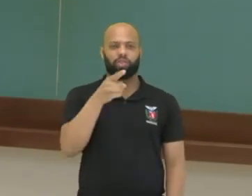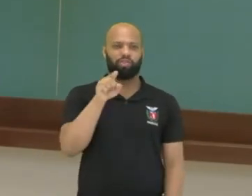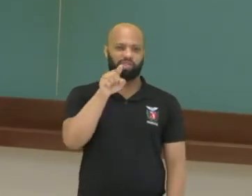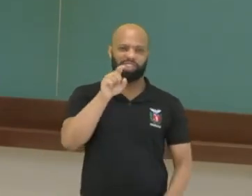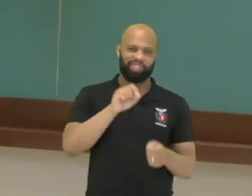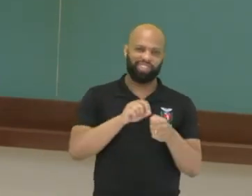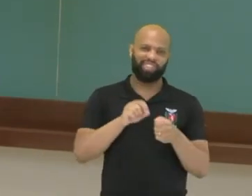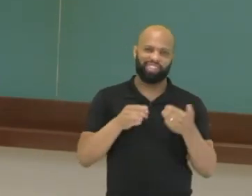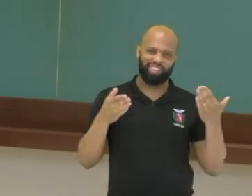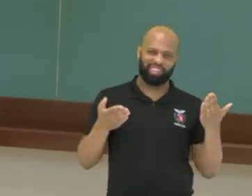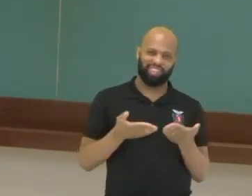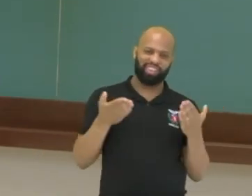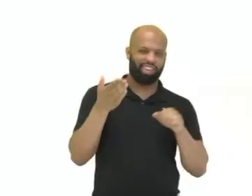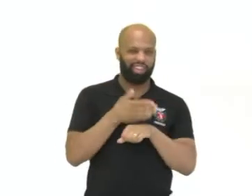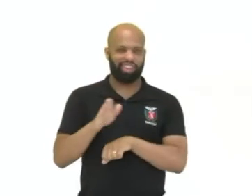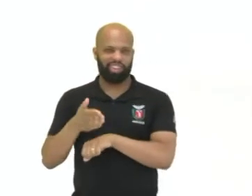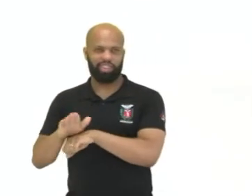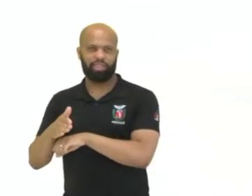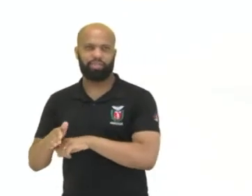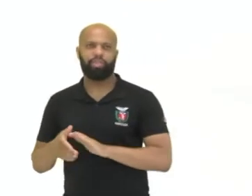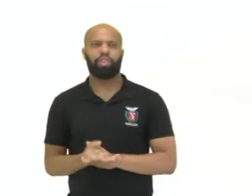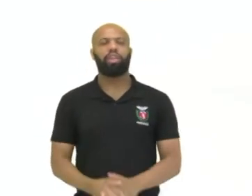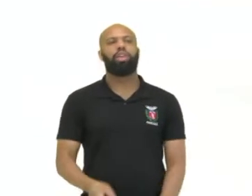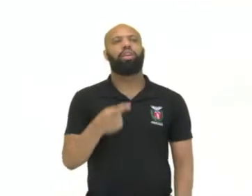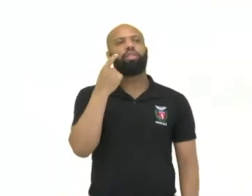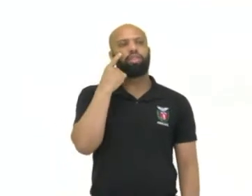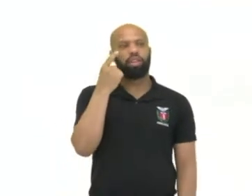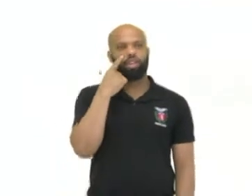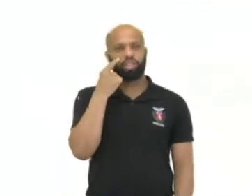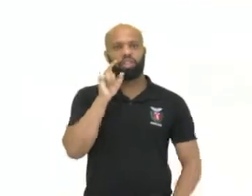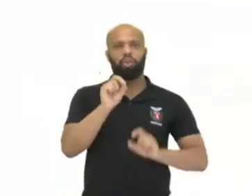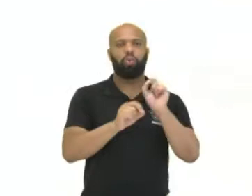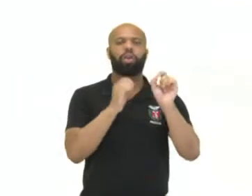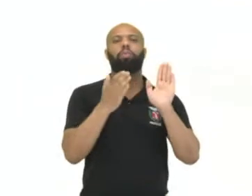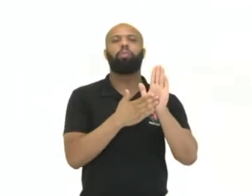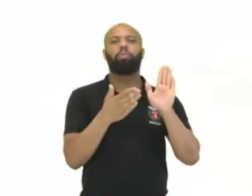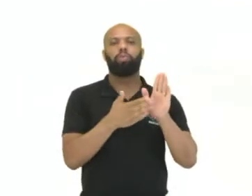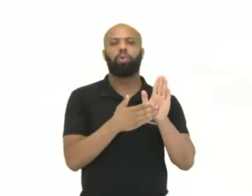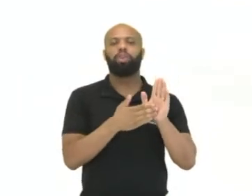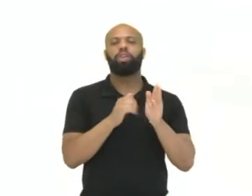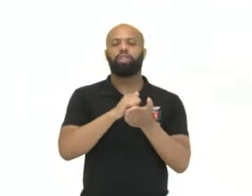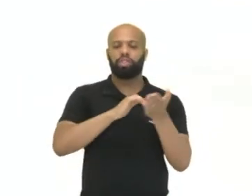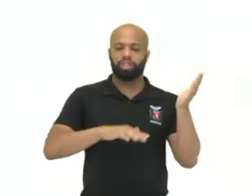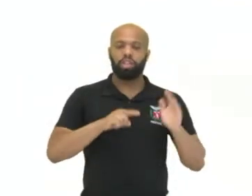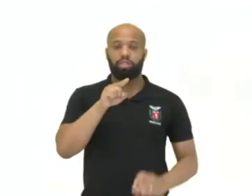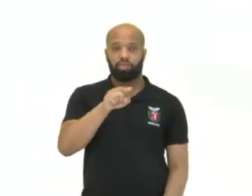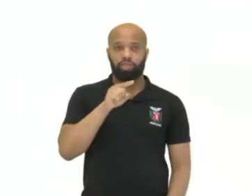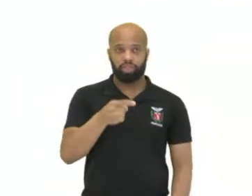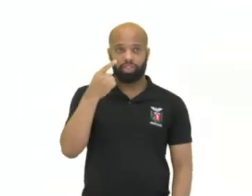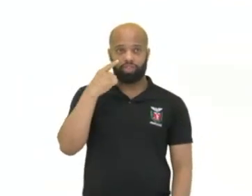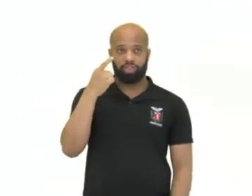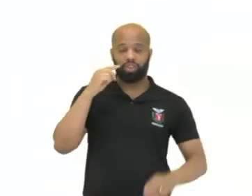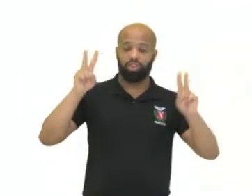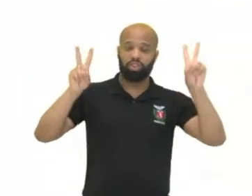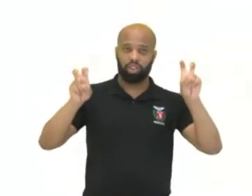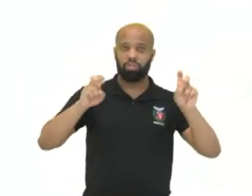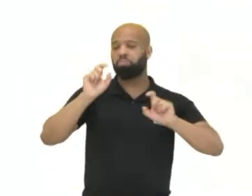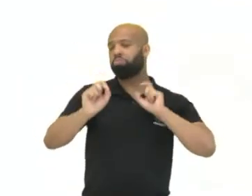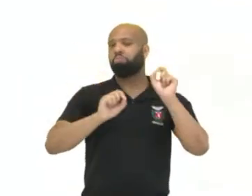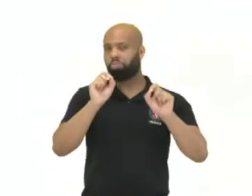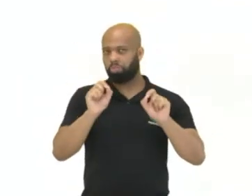olhos? Não, para você fazer. Então, olha qual é a proposta dessa atividade. Considerando o tema, que